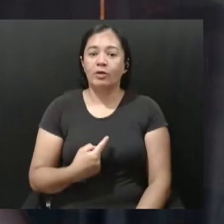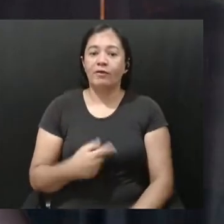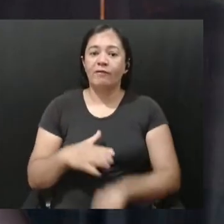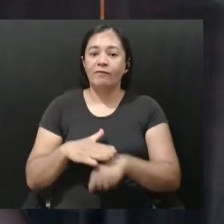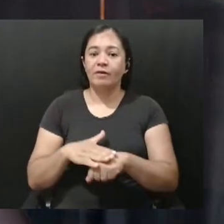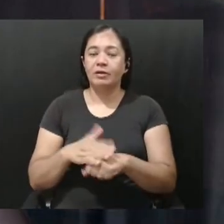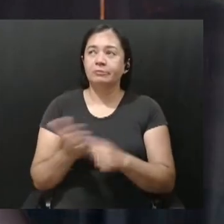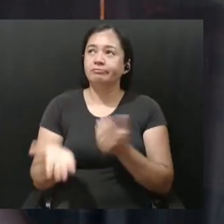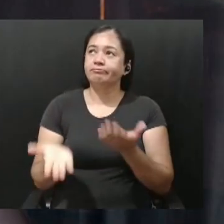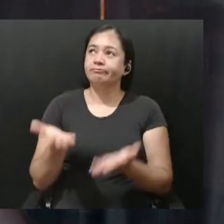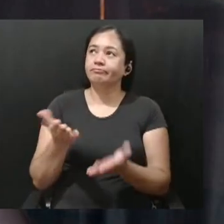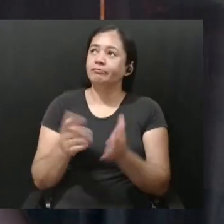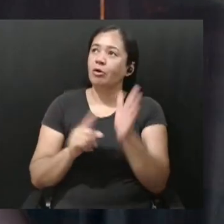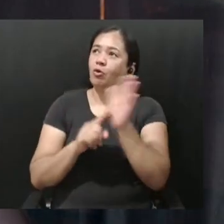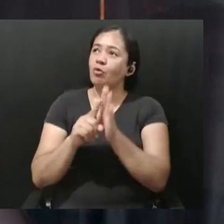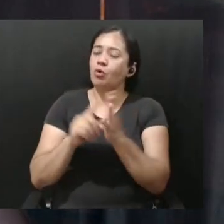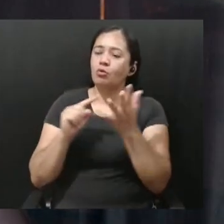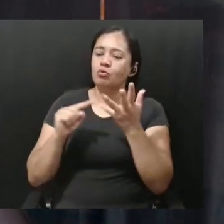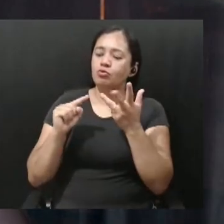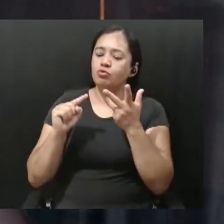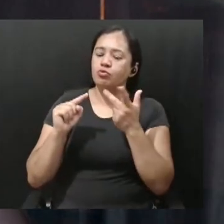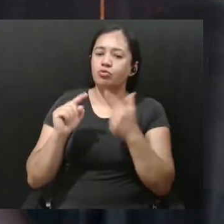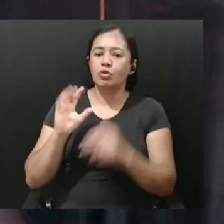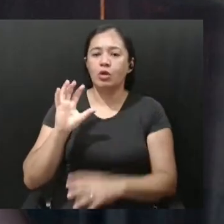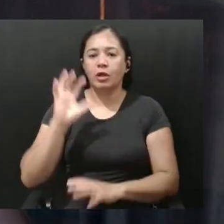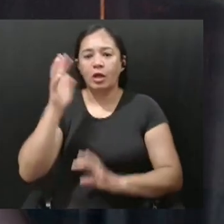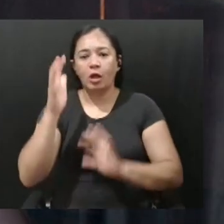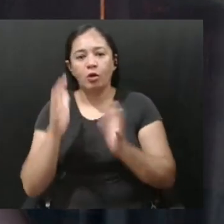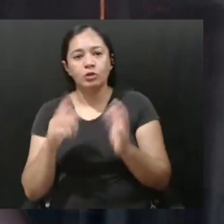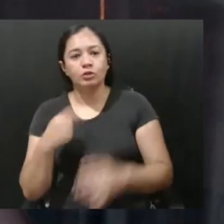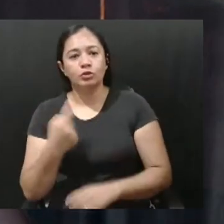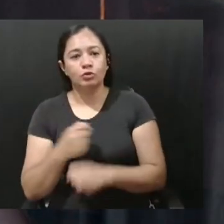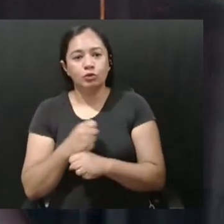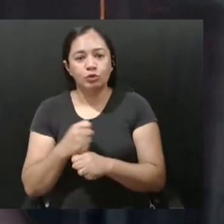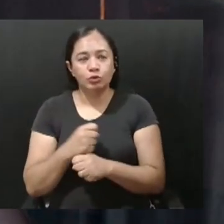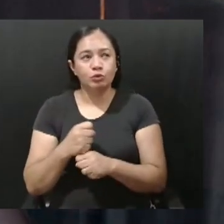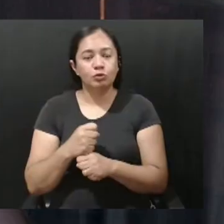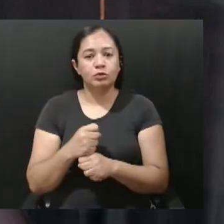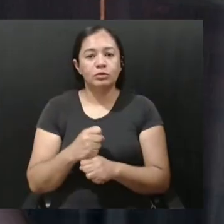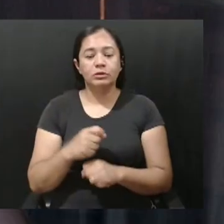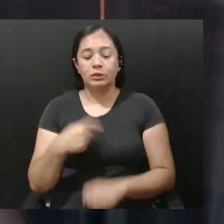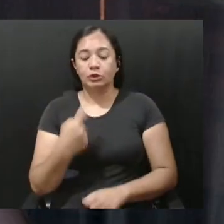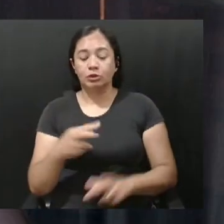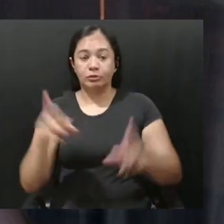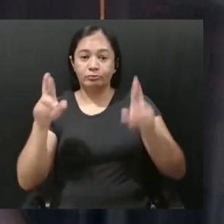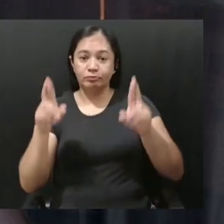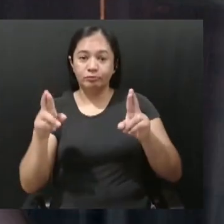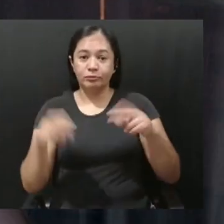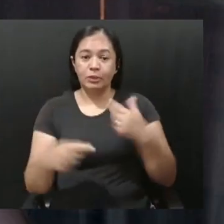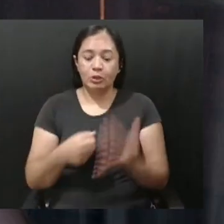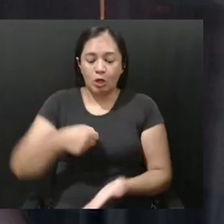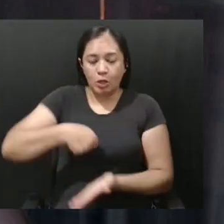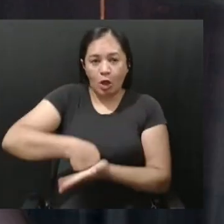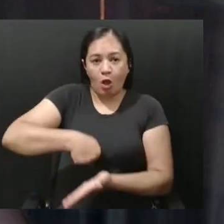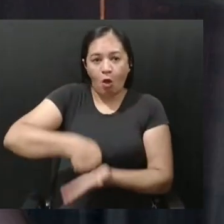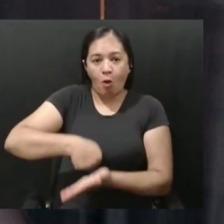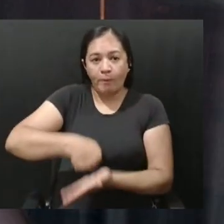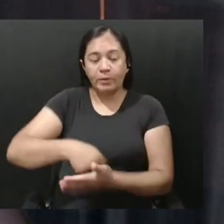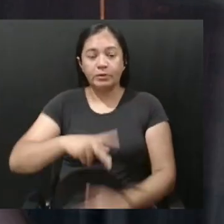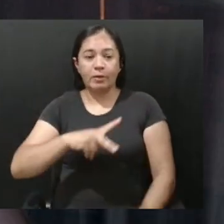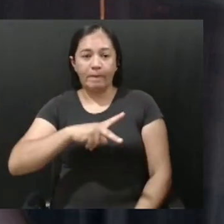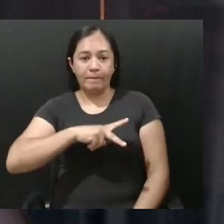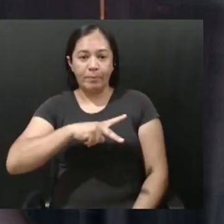tudo que aconteceu naquele ano, das nossas expectativas, das nossas cobranças também, né? Então, já é uma